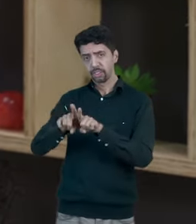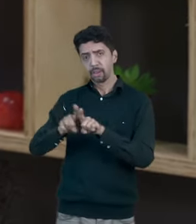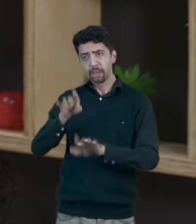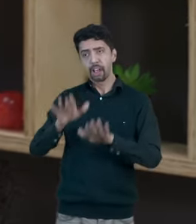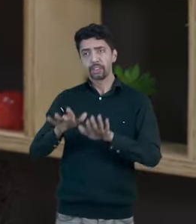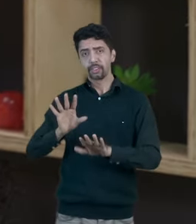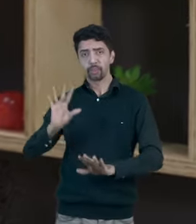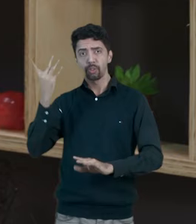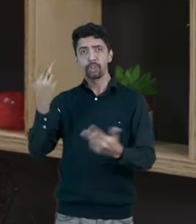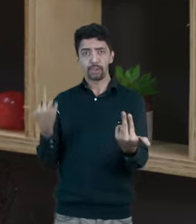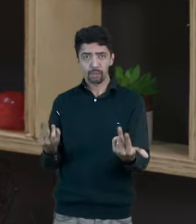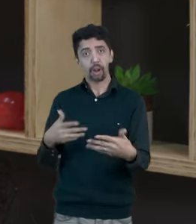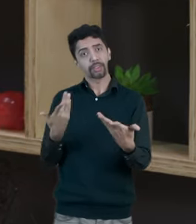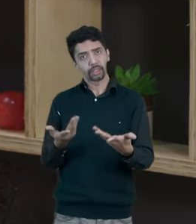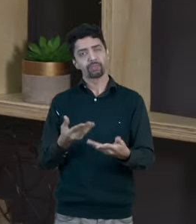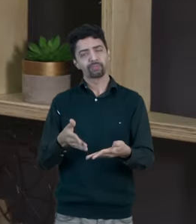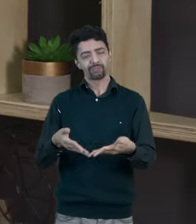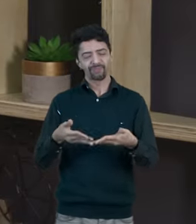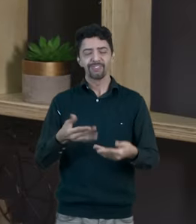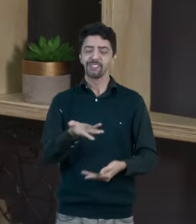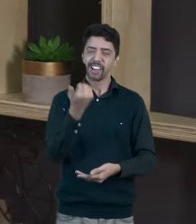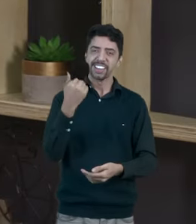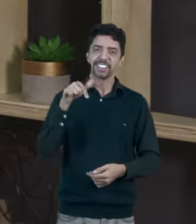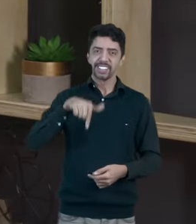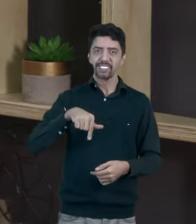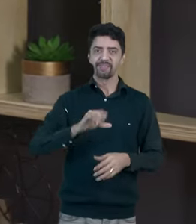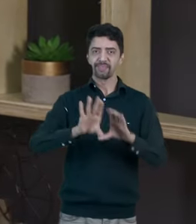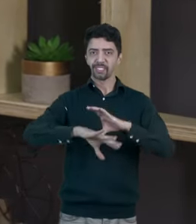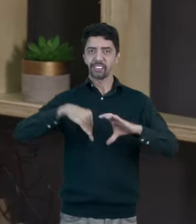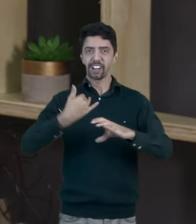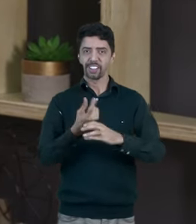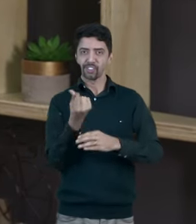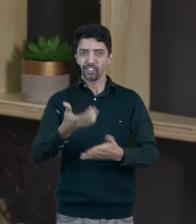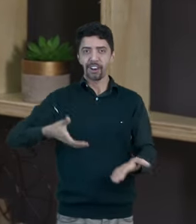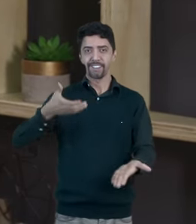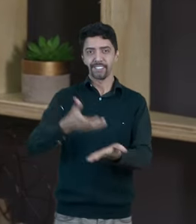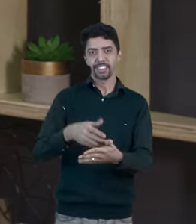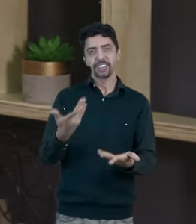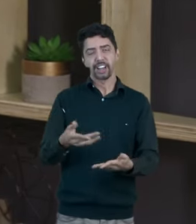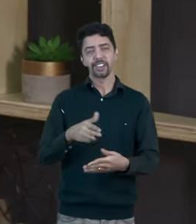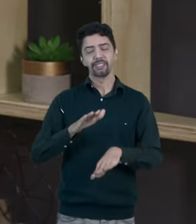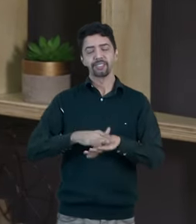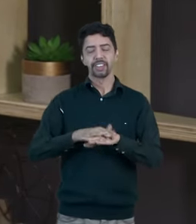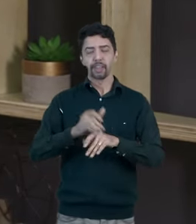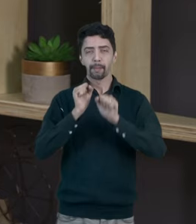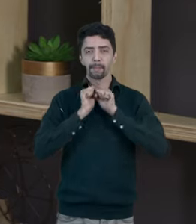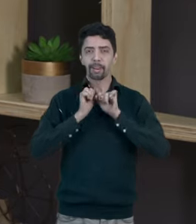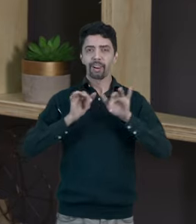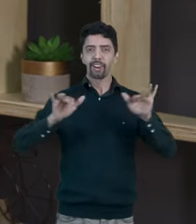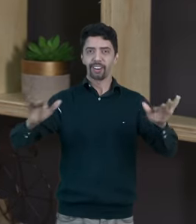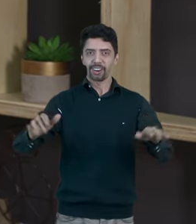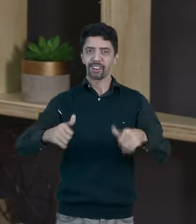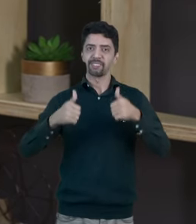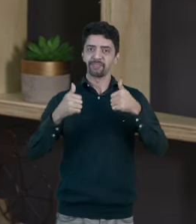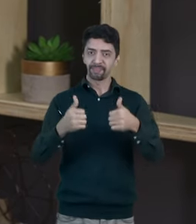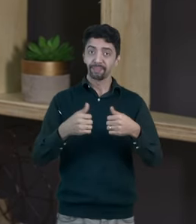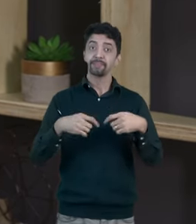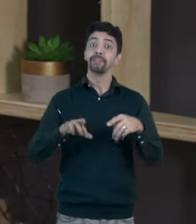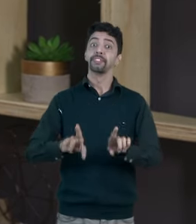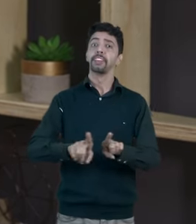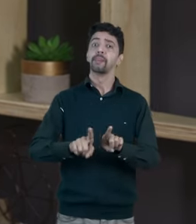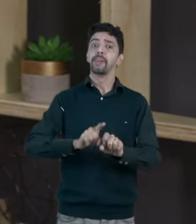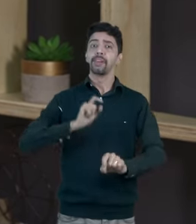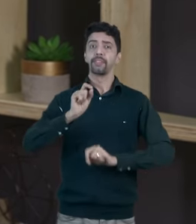usaram desse benefício porque não né então pego a gente aqui no canal de era vista vamos fazer o PROCON ser uma realidade